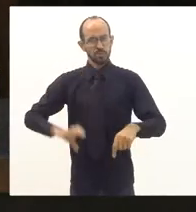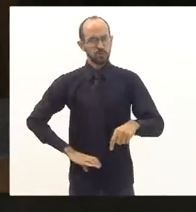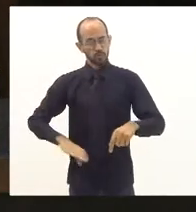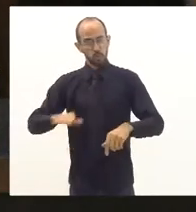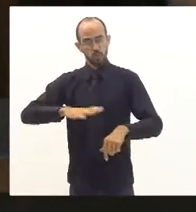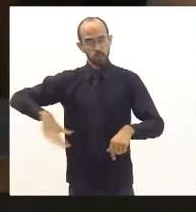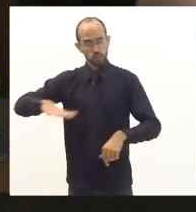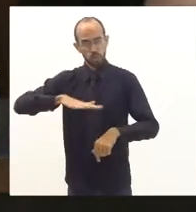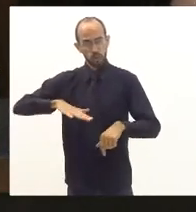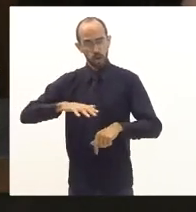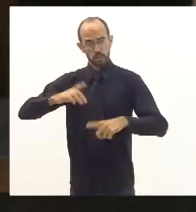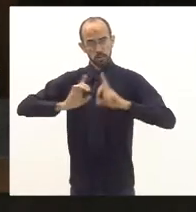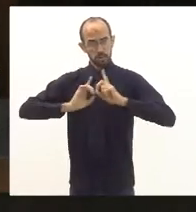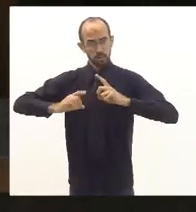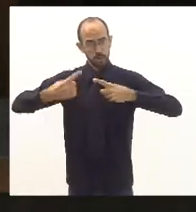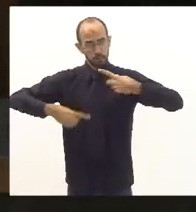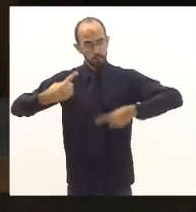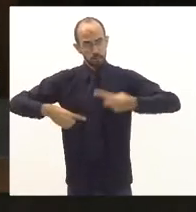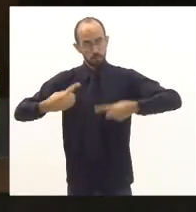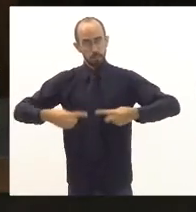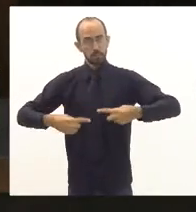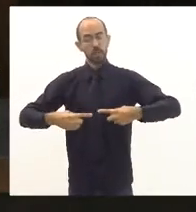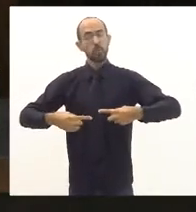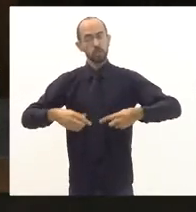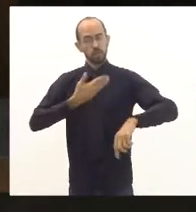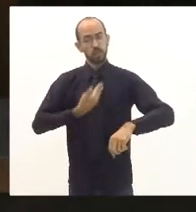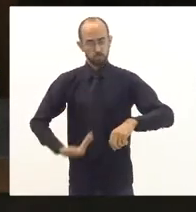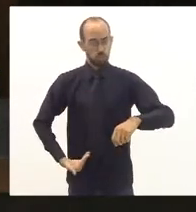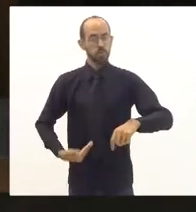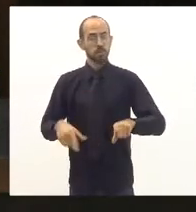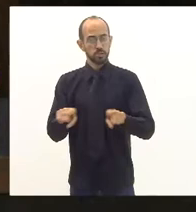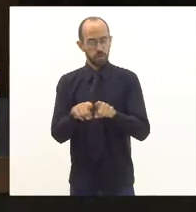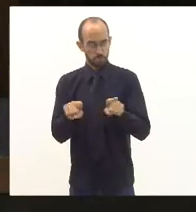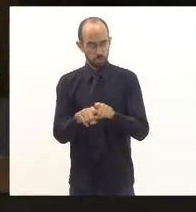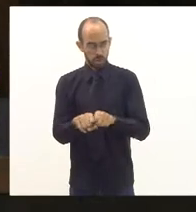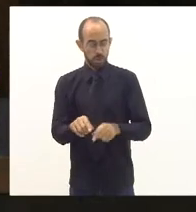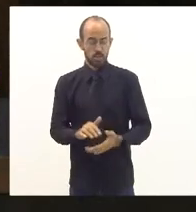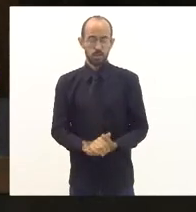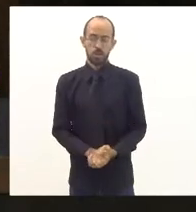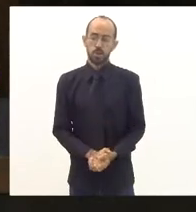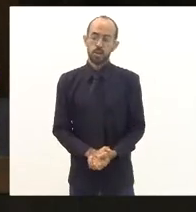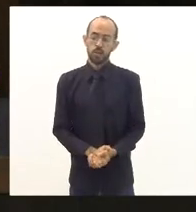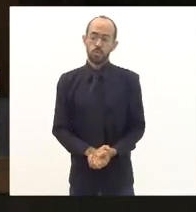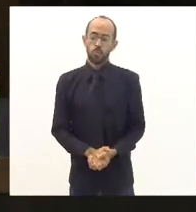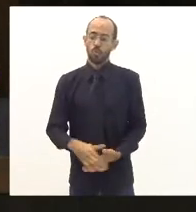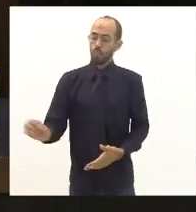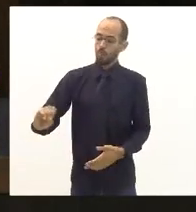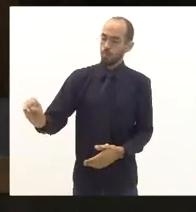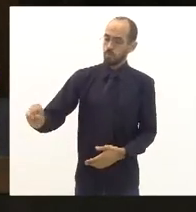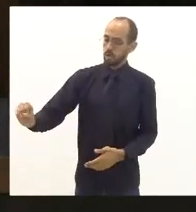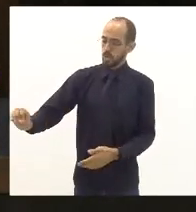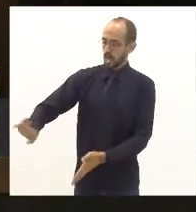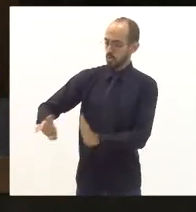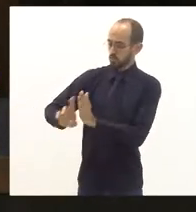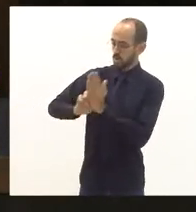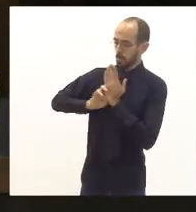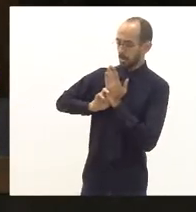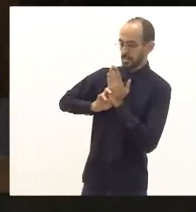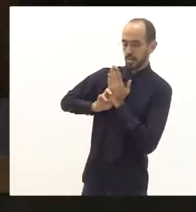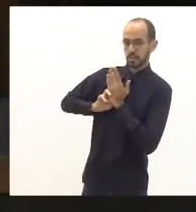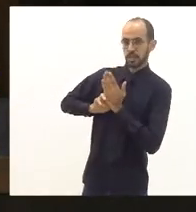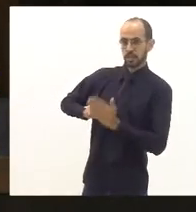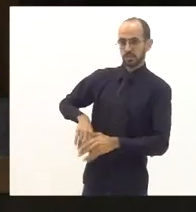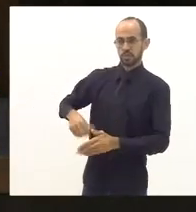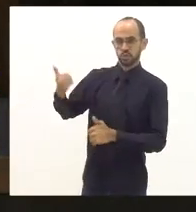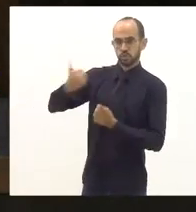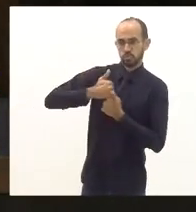de debate de construção da política pública do nosso Estado. Que ninguém fale por nós, né, e que a gente permita